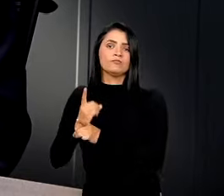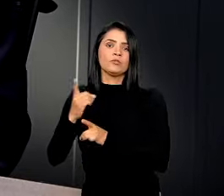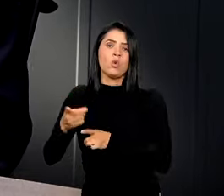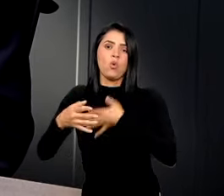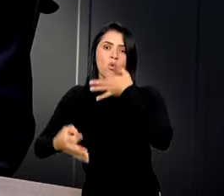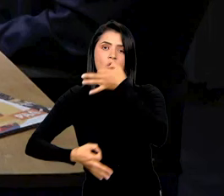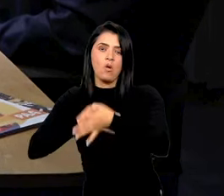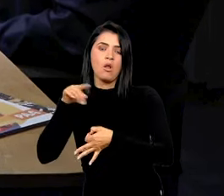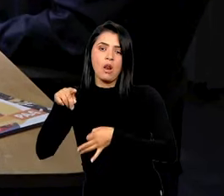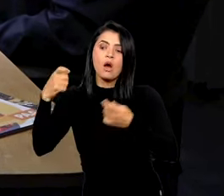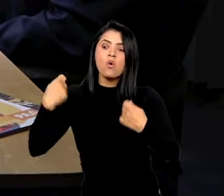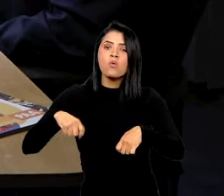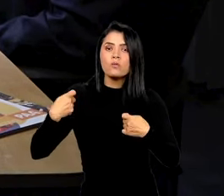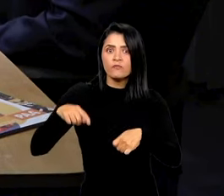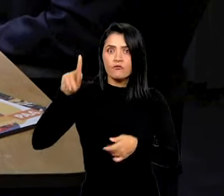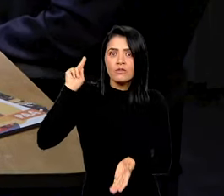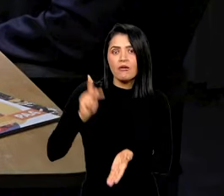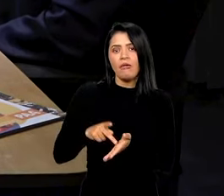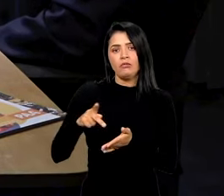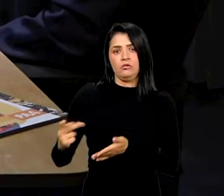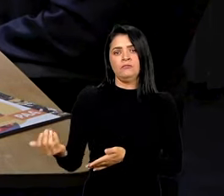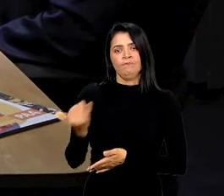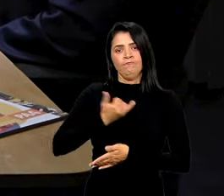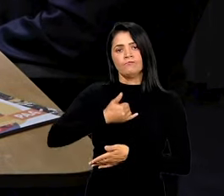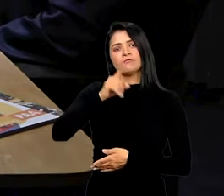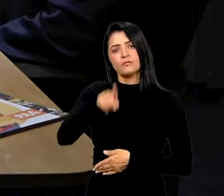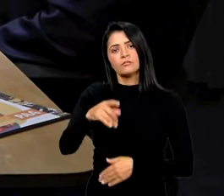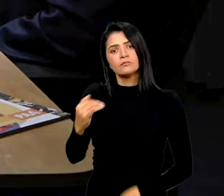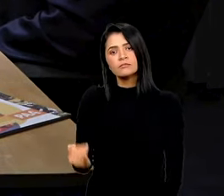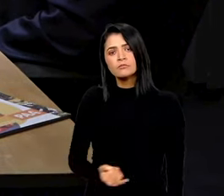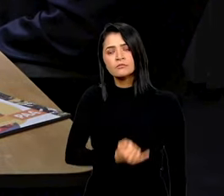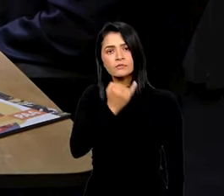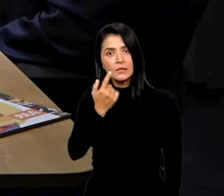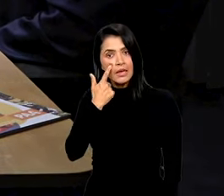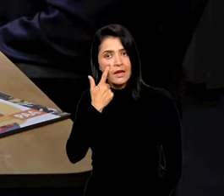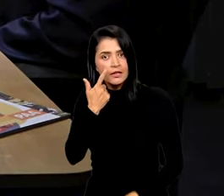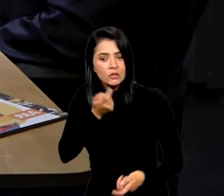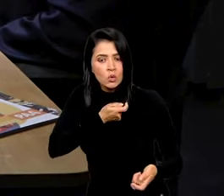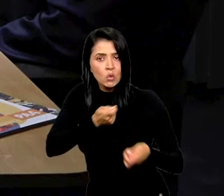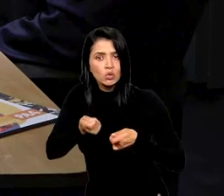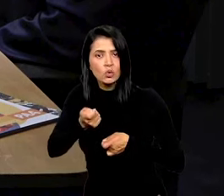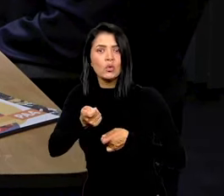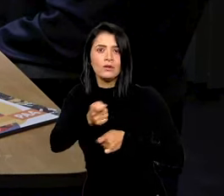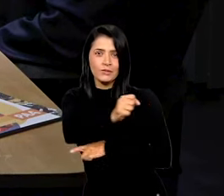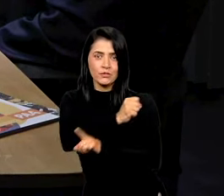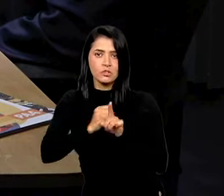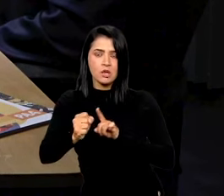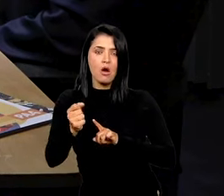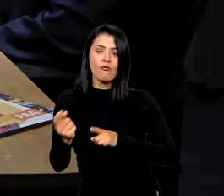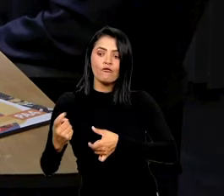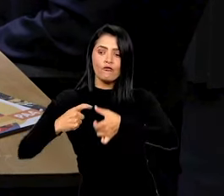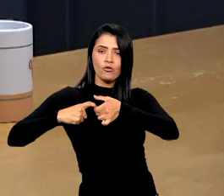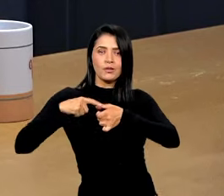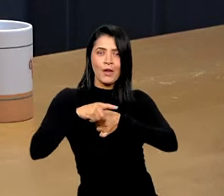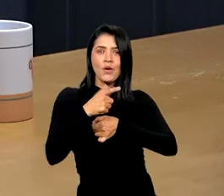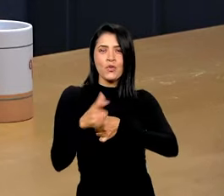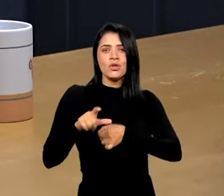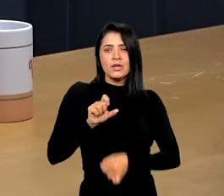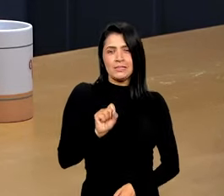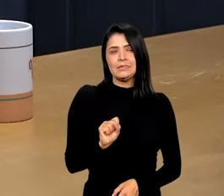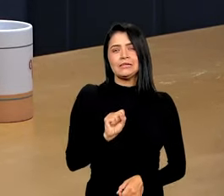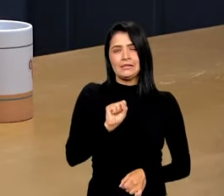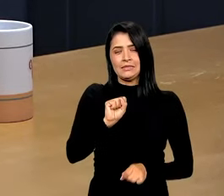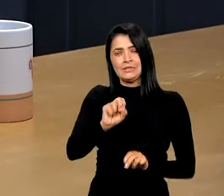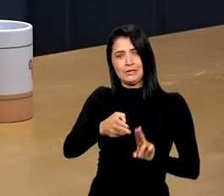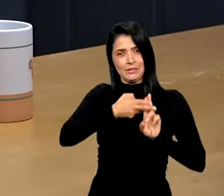vive, onde a população tem as demandas. Então, é muito importante esse resgate do controle social. O Sistema Único, uma